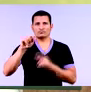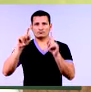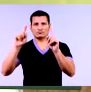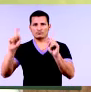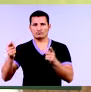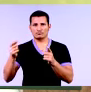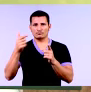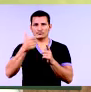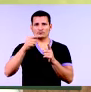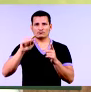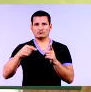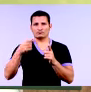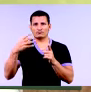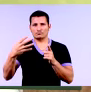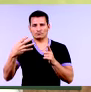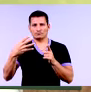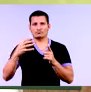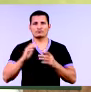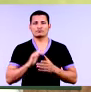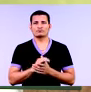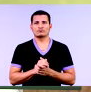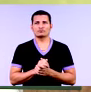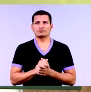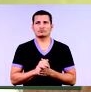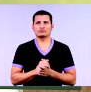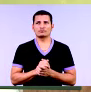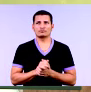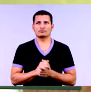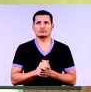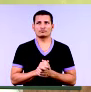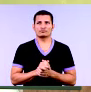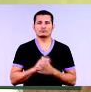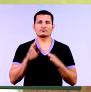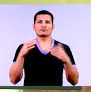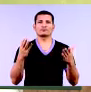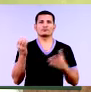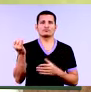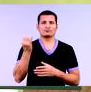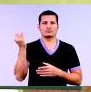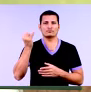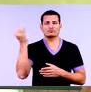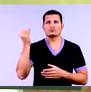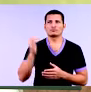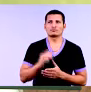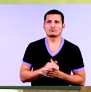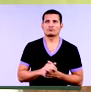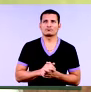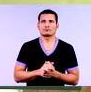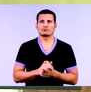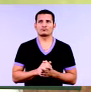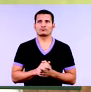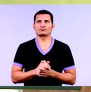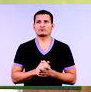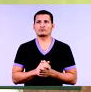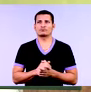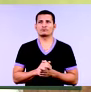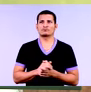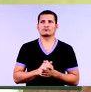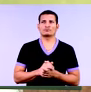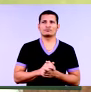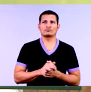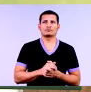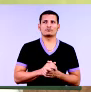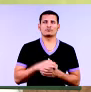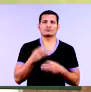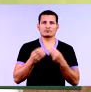parênteses, 2,4, e aí fecha parênteses. Qual é a importância, né, professor, da gente marcar aqui como é